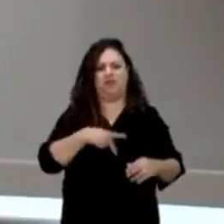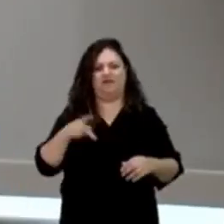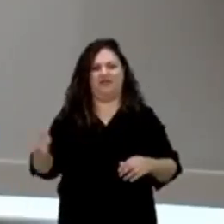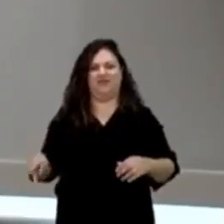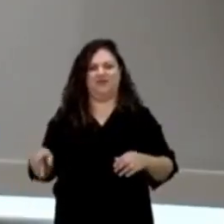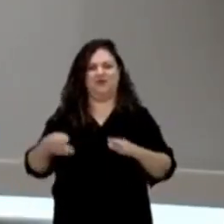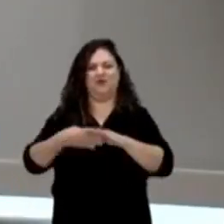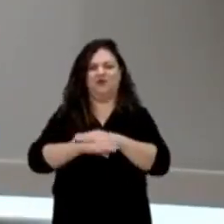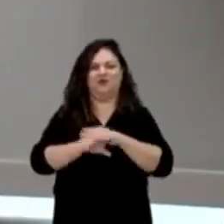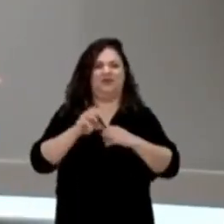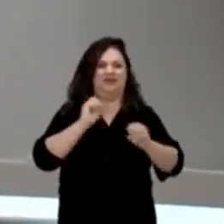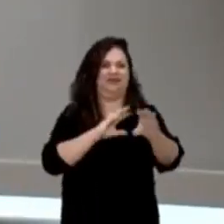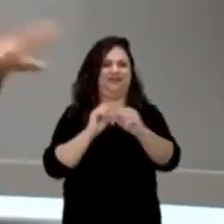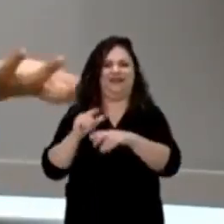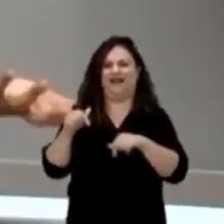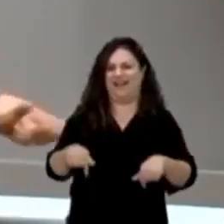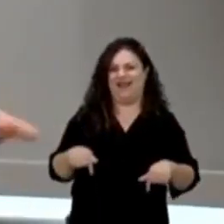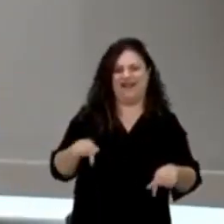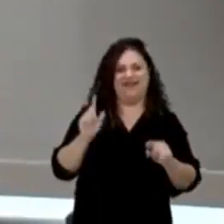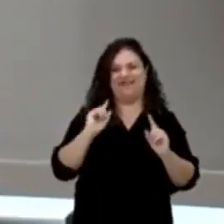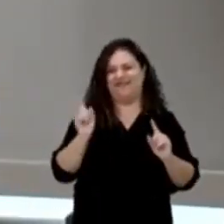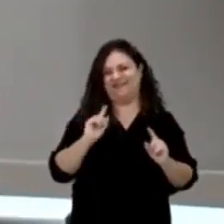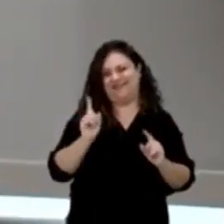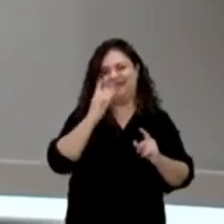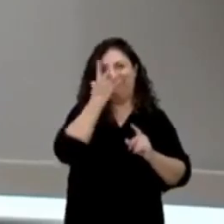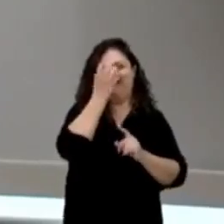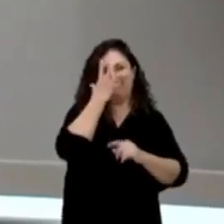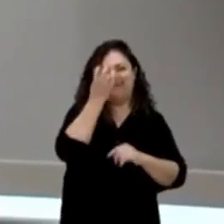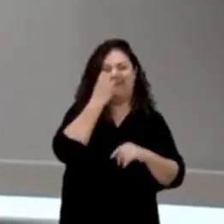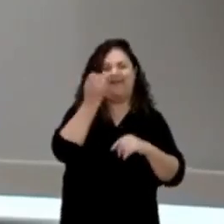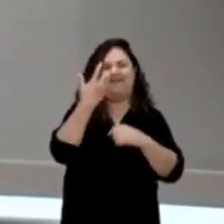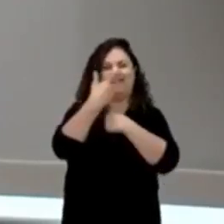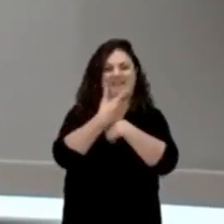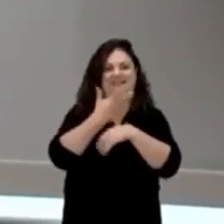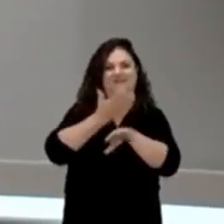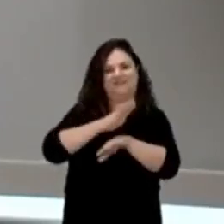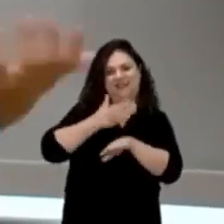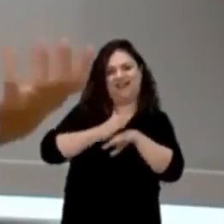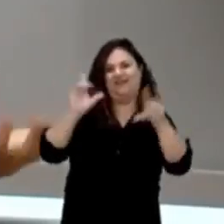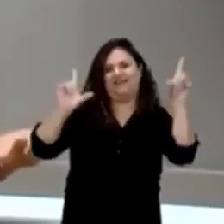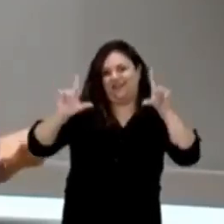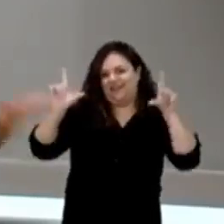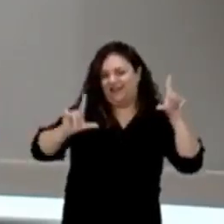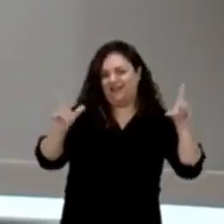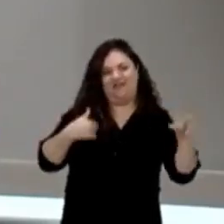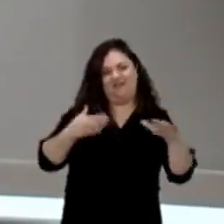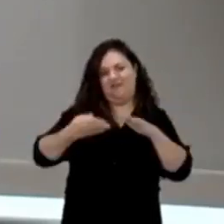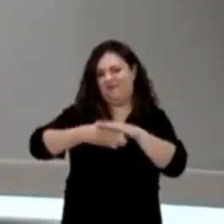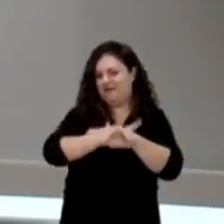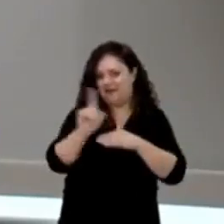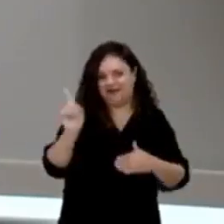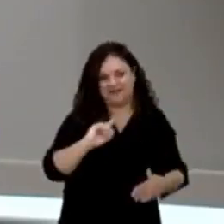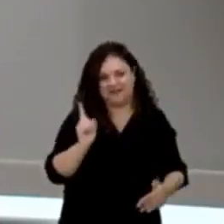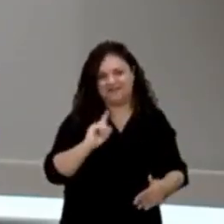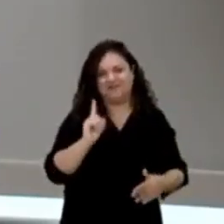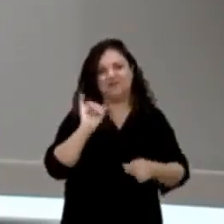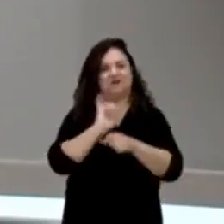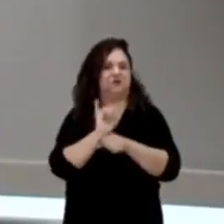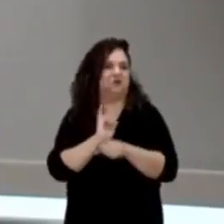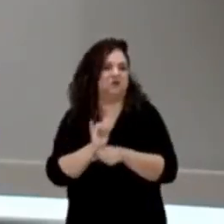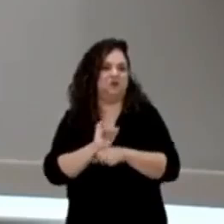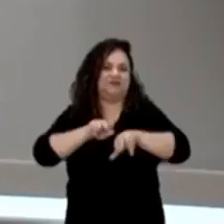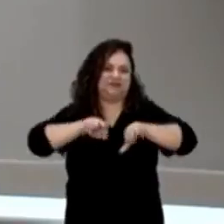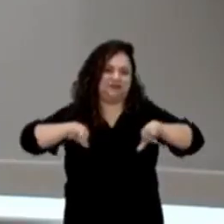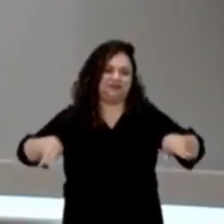a fazer esse tipo de, né, de gravações ou de atividades que estão passando pela TV, pelo YouTube, né? Então,